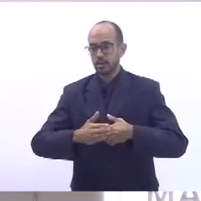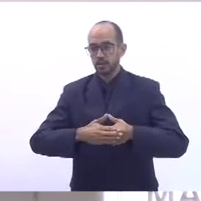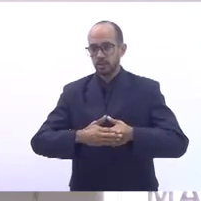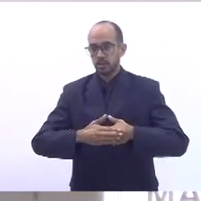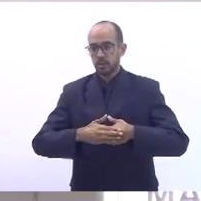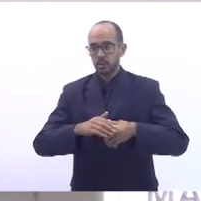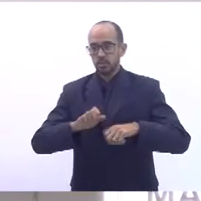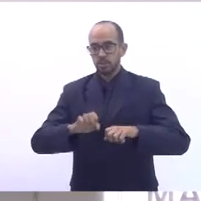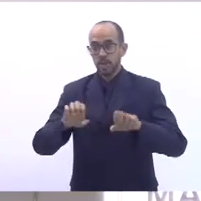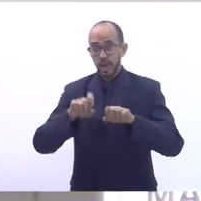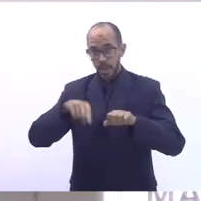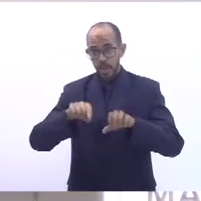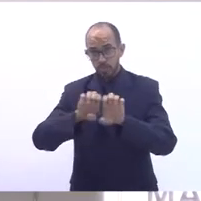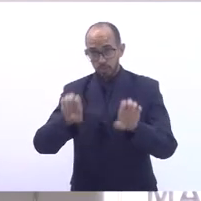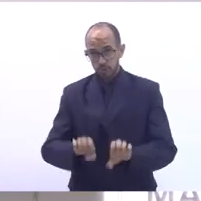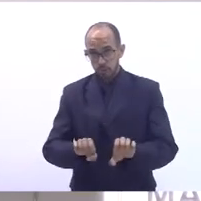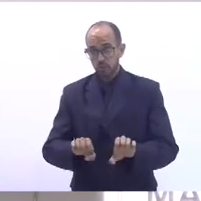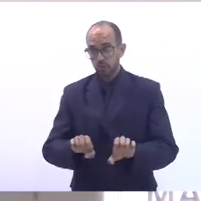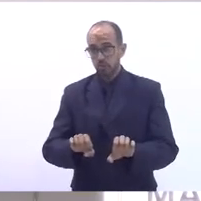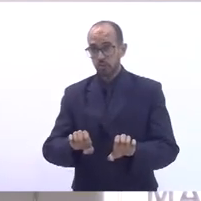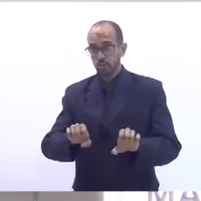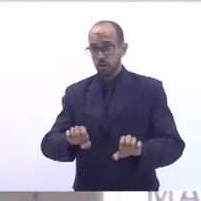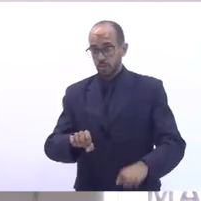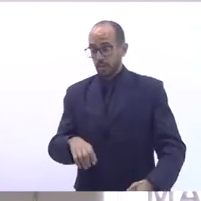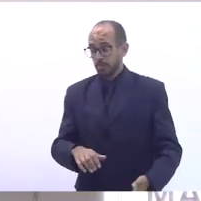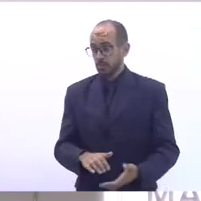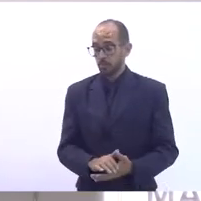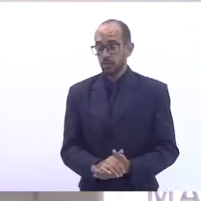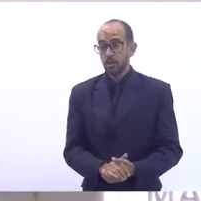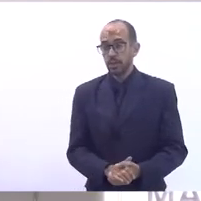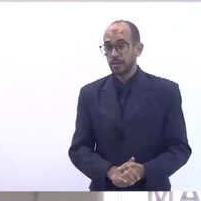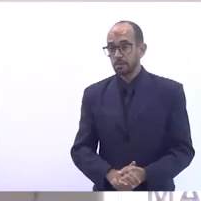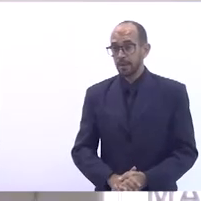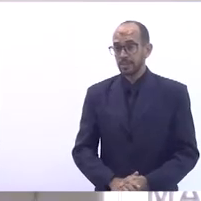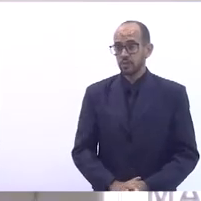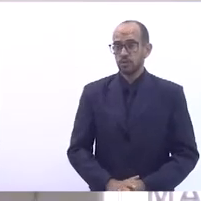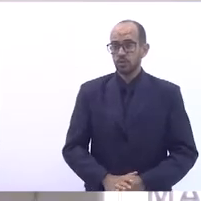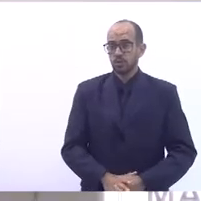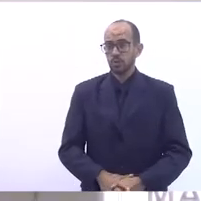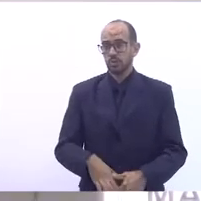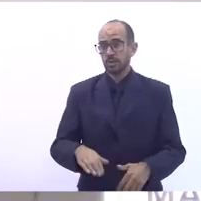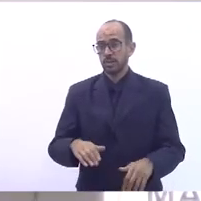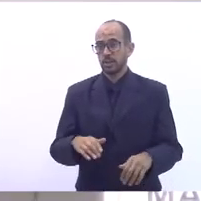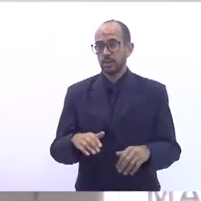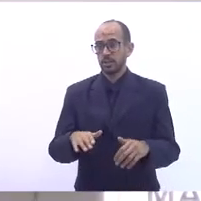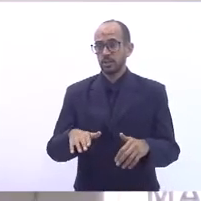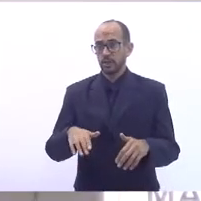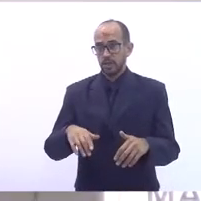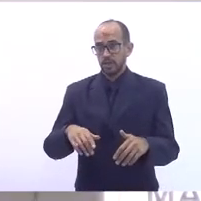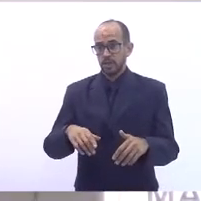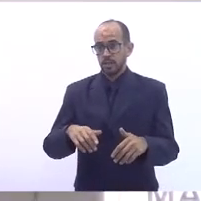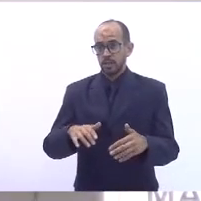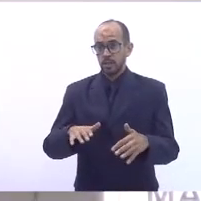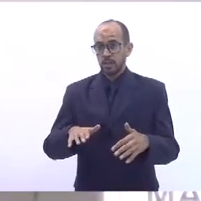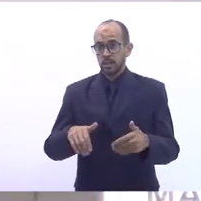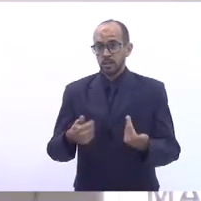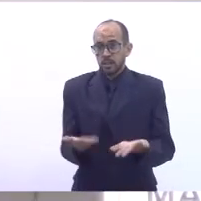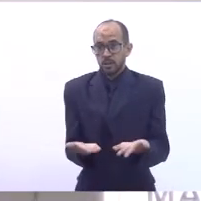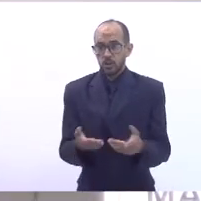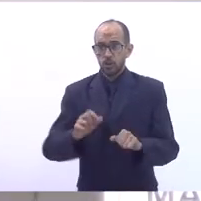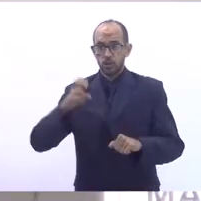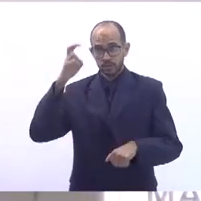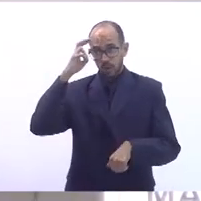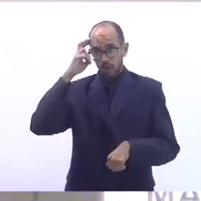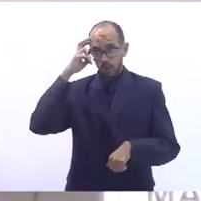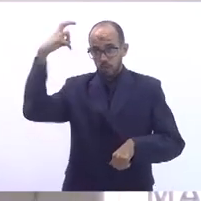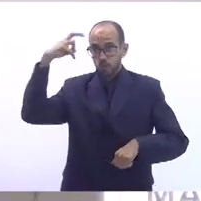e a gente tá tentando na reforma desde o encarceramento em massa mas também sobre a soltura